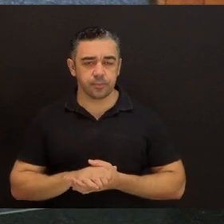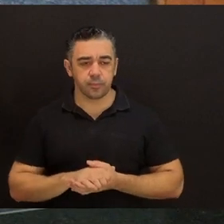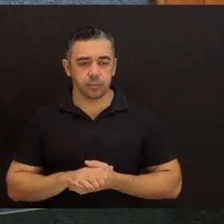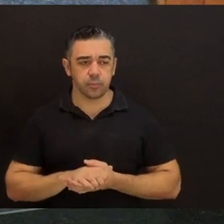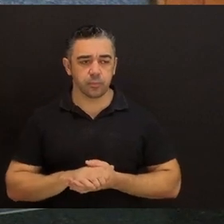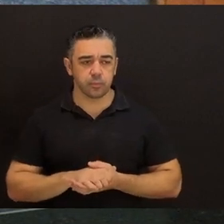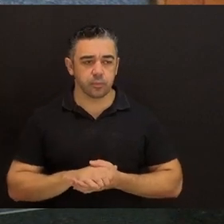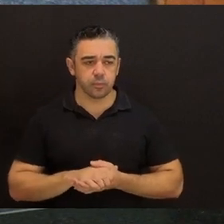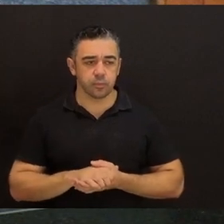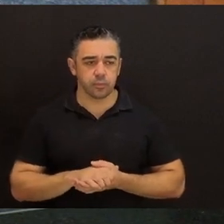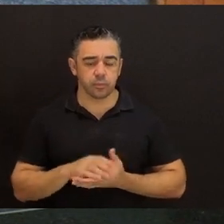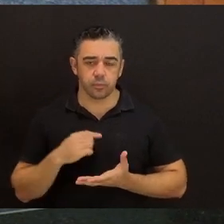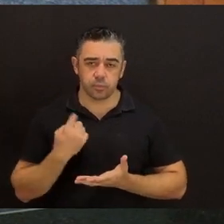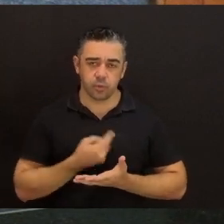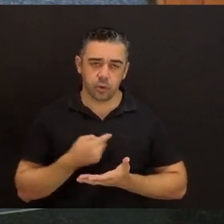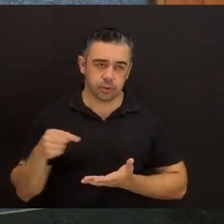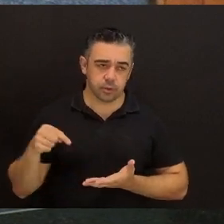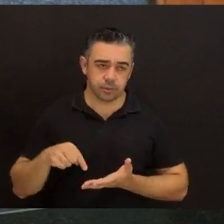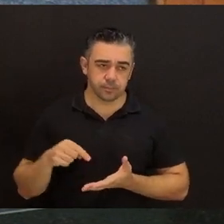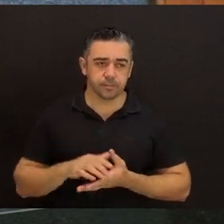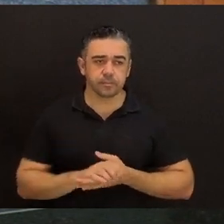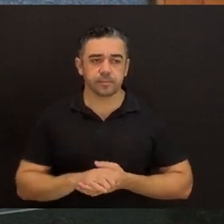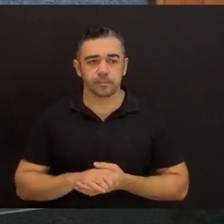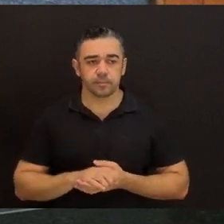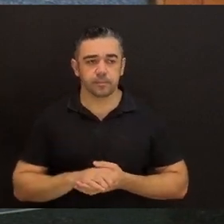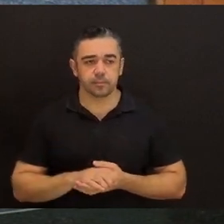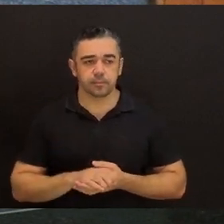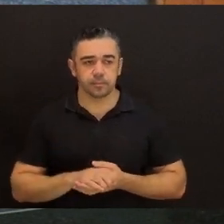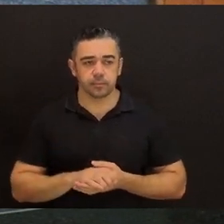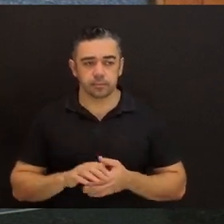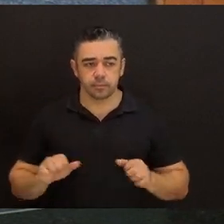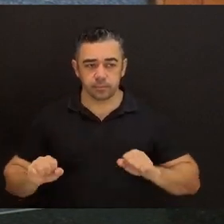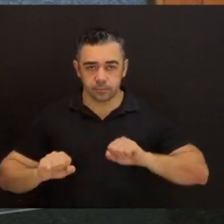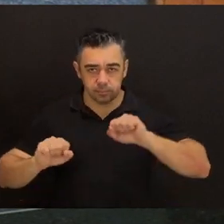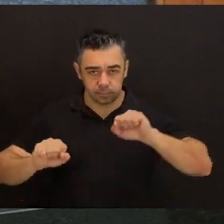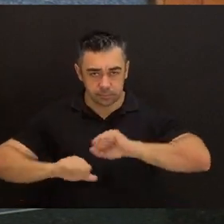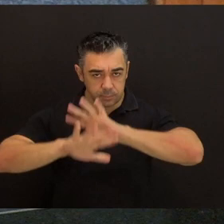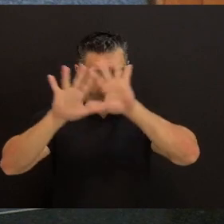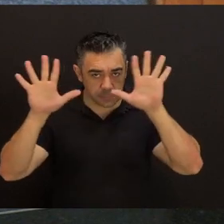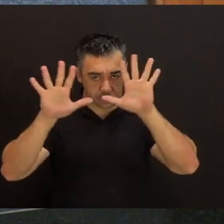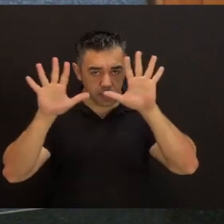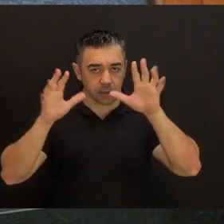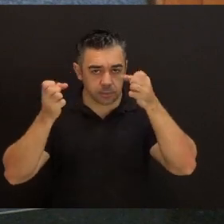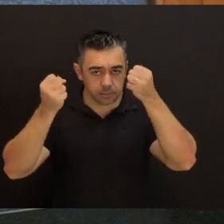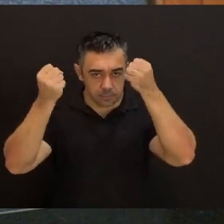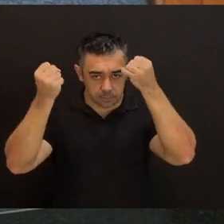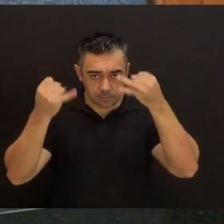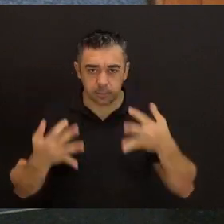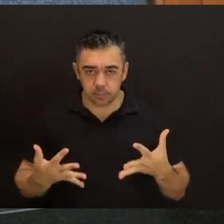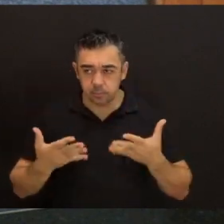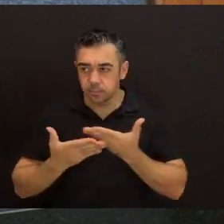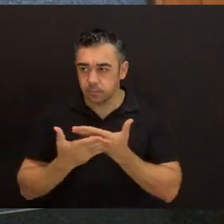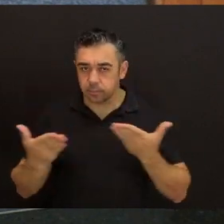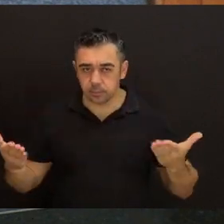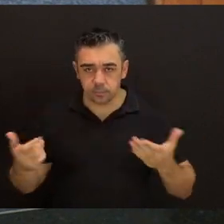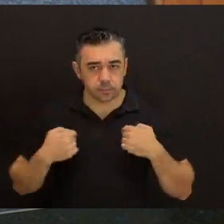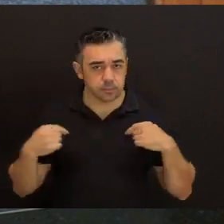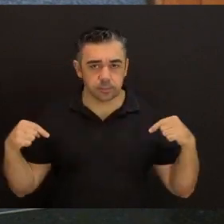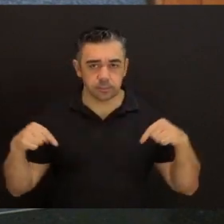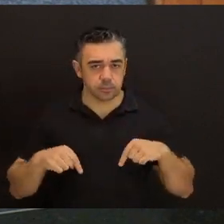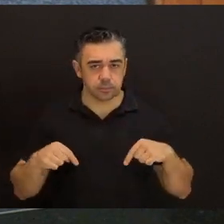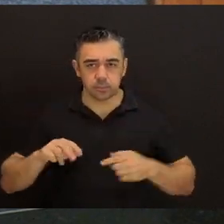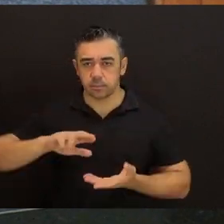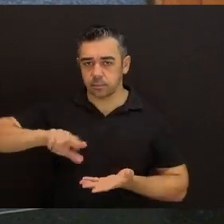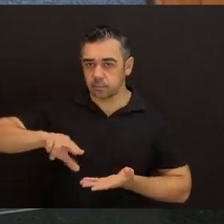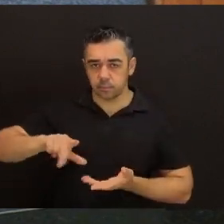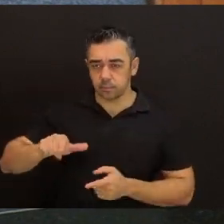aqui é quero deixar bem claro uma premissa senhores vereadores inclusive que eu não estou aqui tratando de